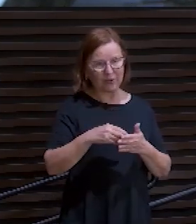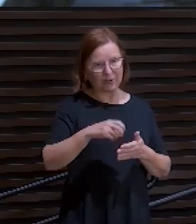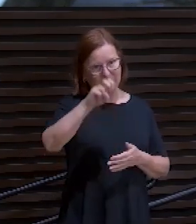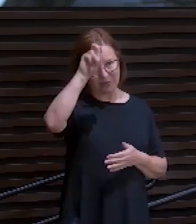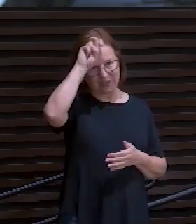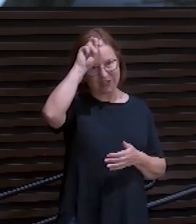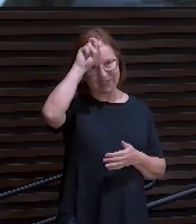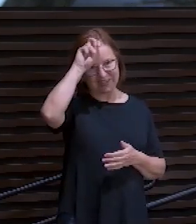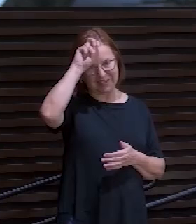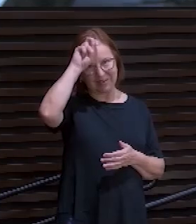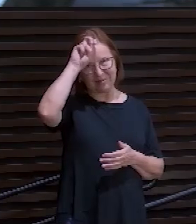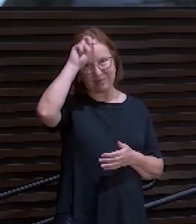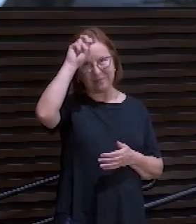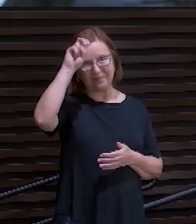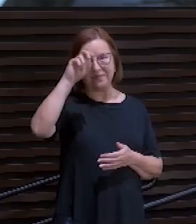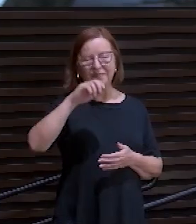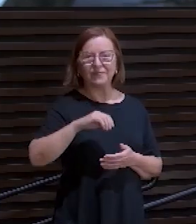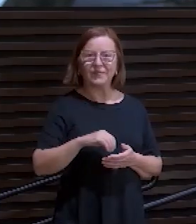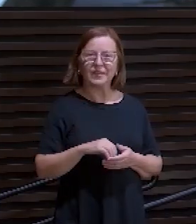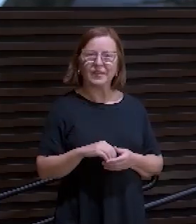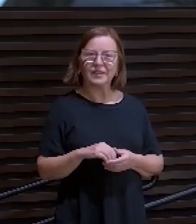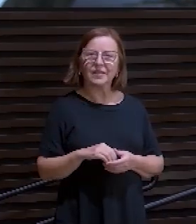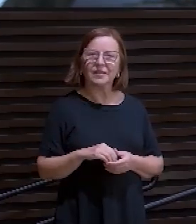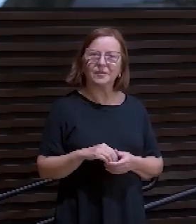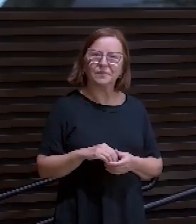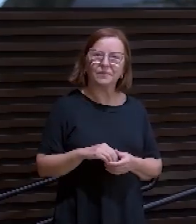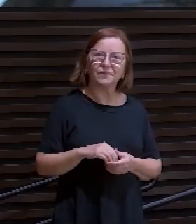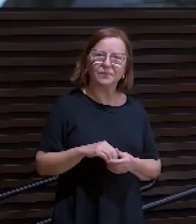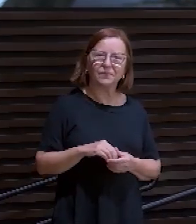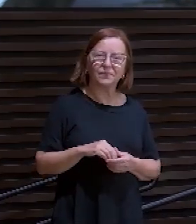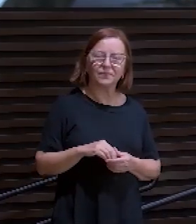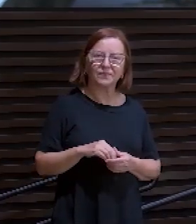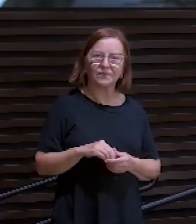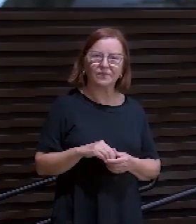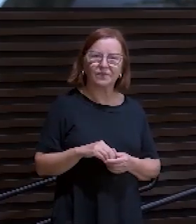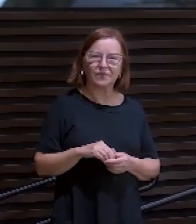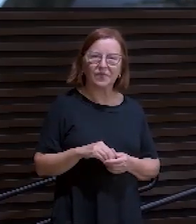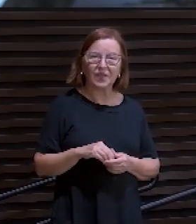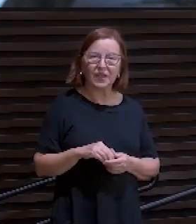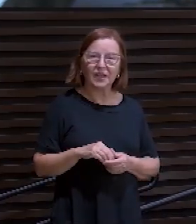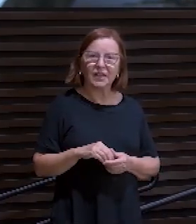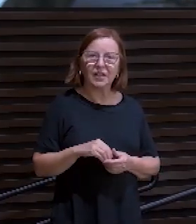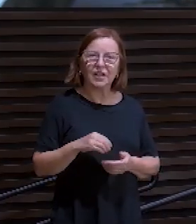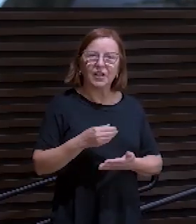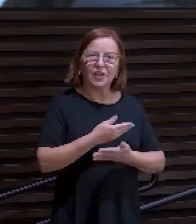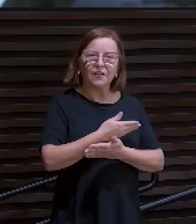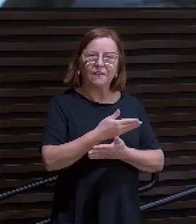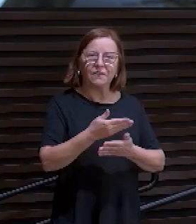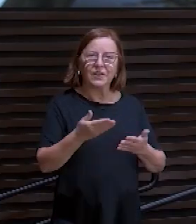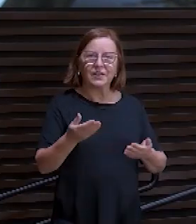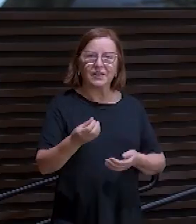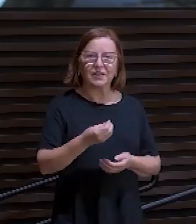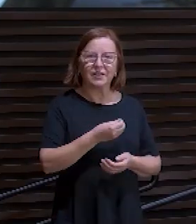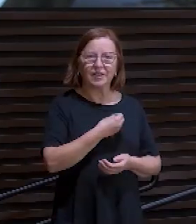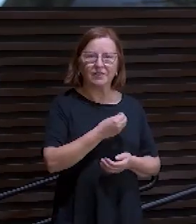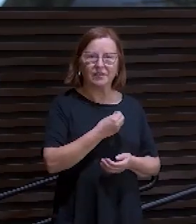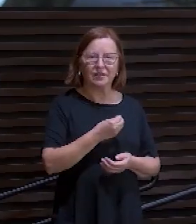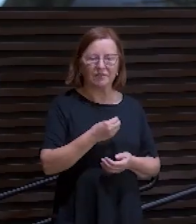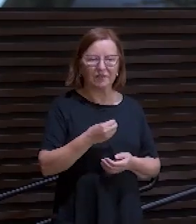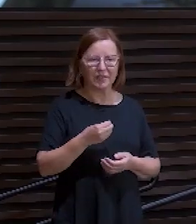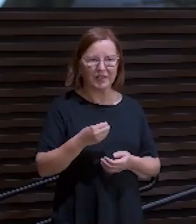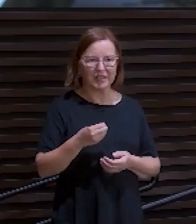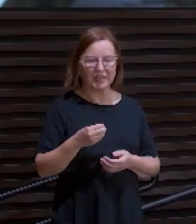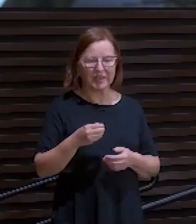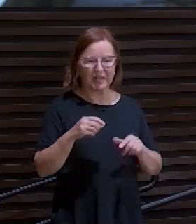de Gósen, e estarás perto de mim, tu, teus filhos, os filhos de teus filhos, os